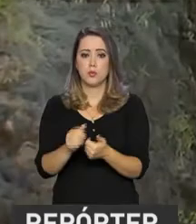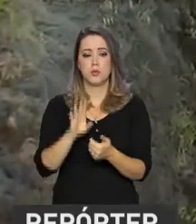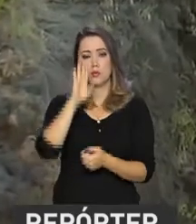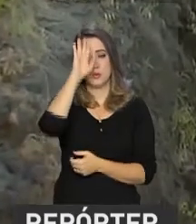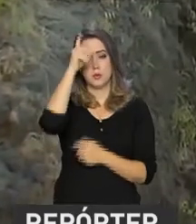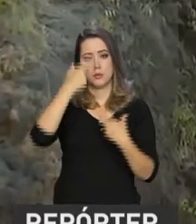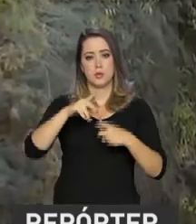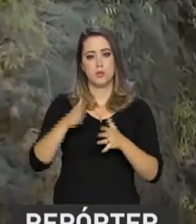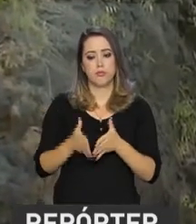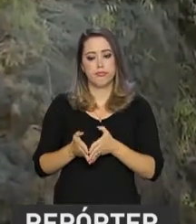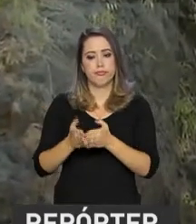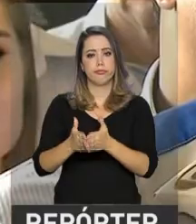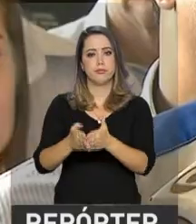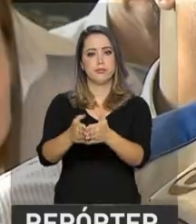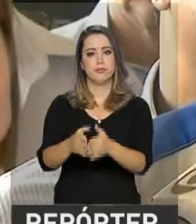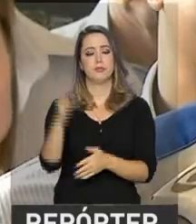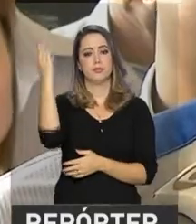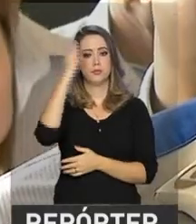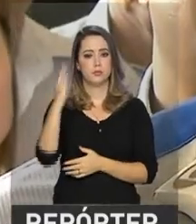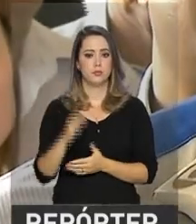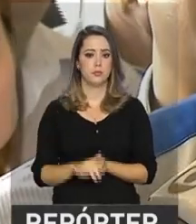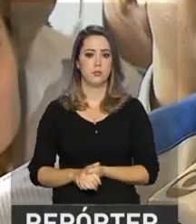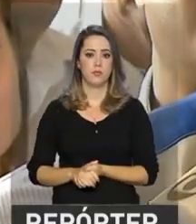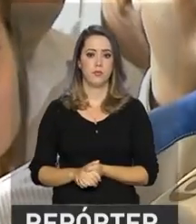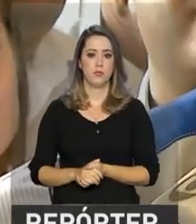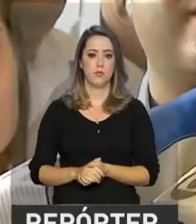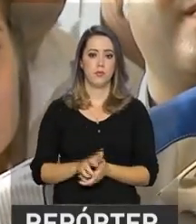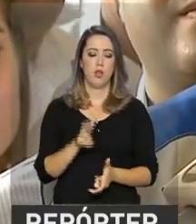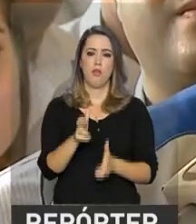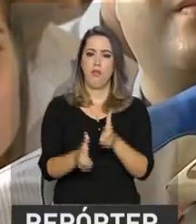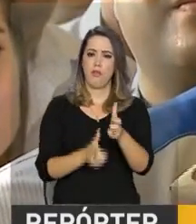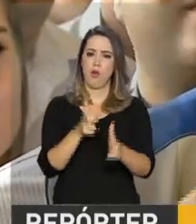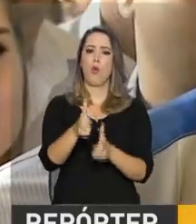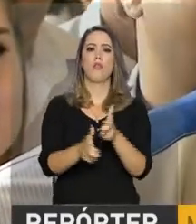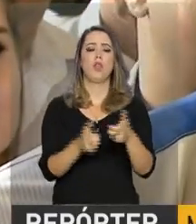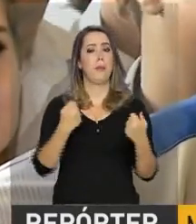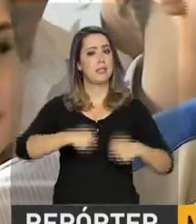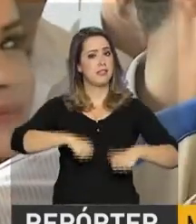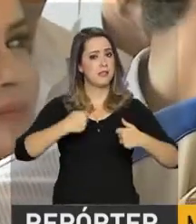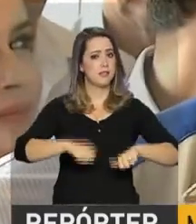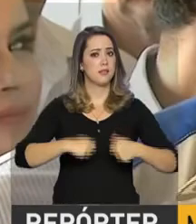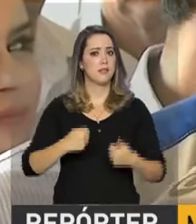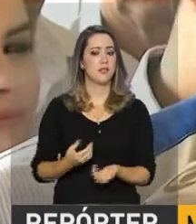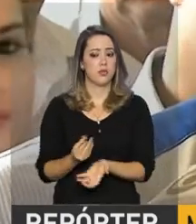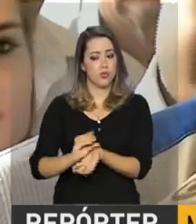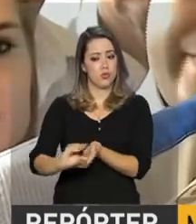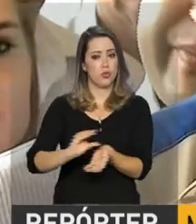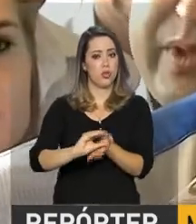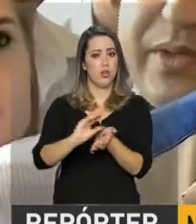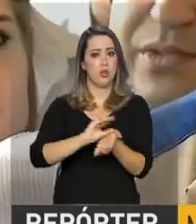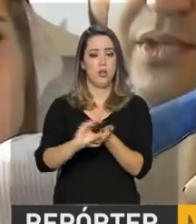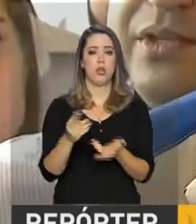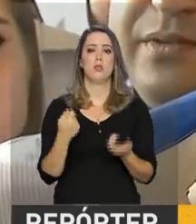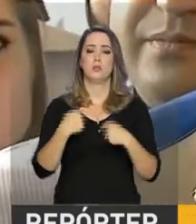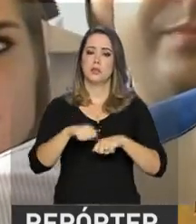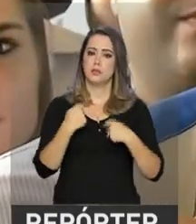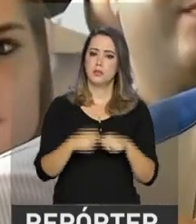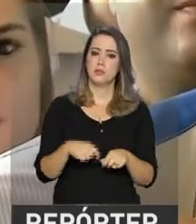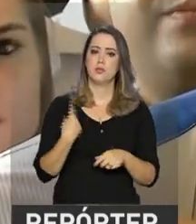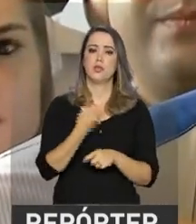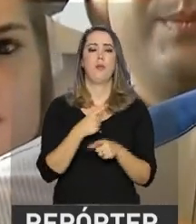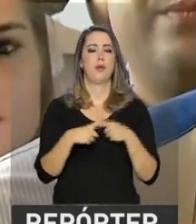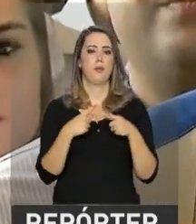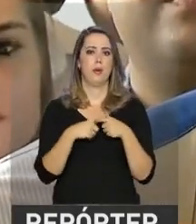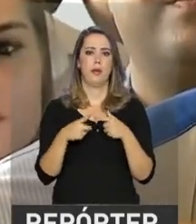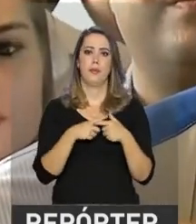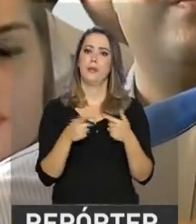portos brasileiros. Investimento em ferrovia é fundamental. É um gargalo que nós temos. O Brasil precisa investir muito em ferrovia e